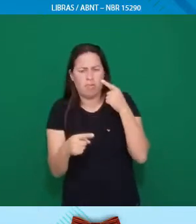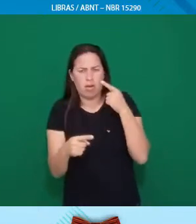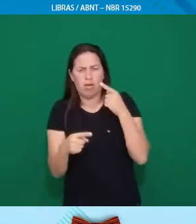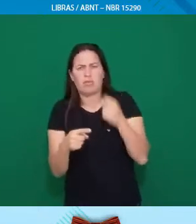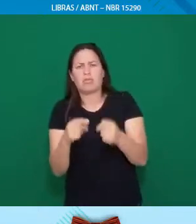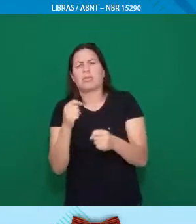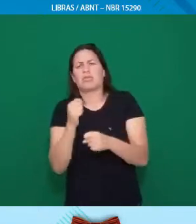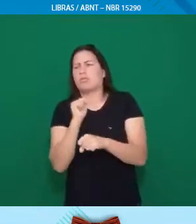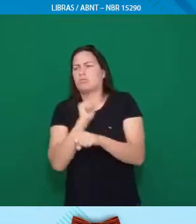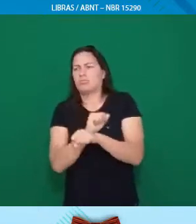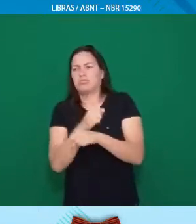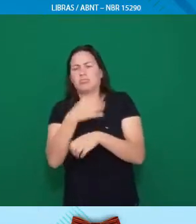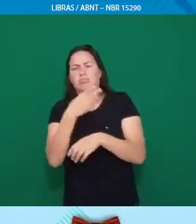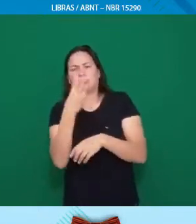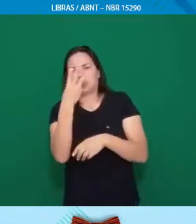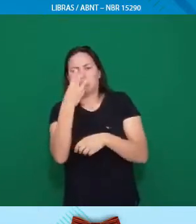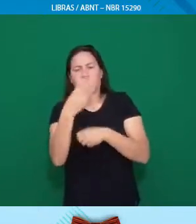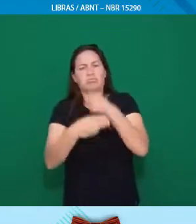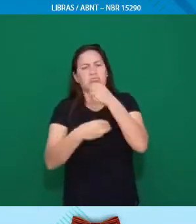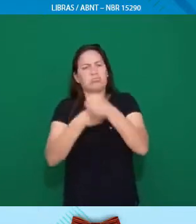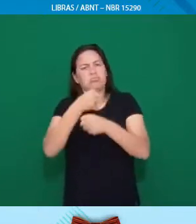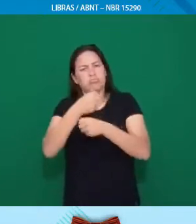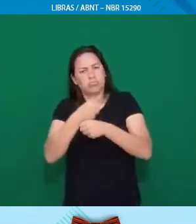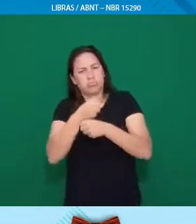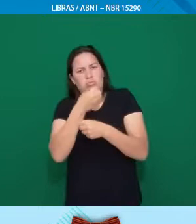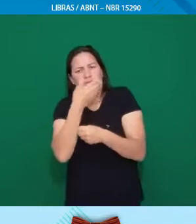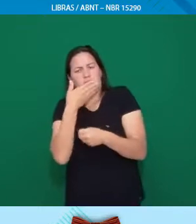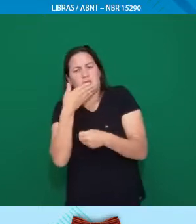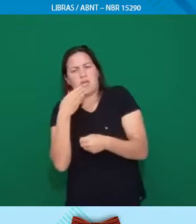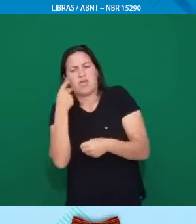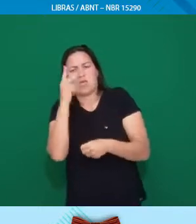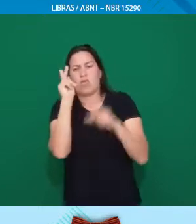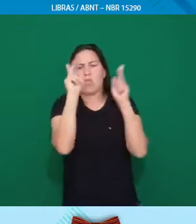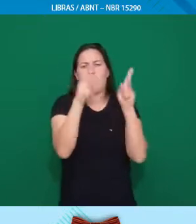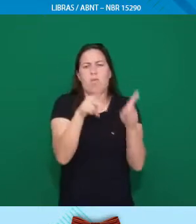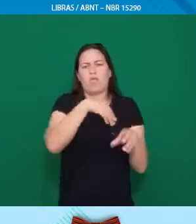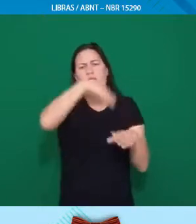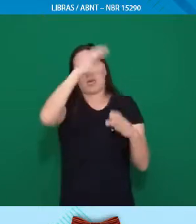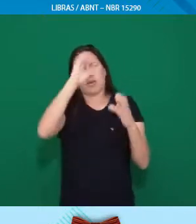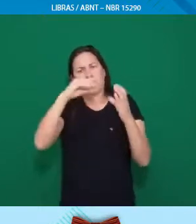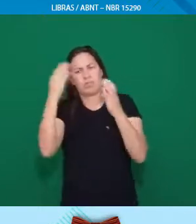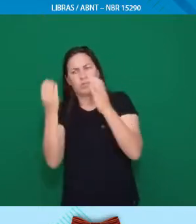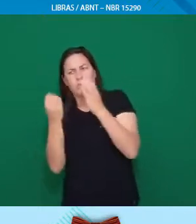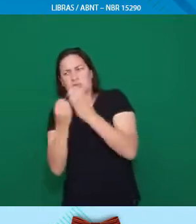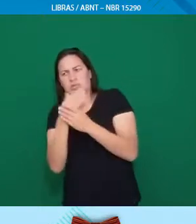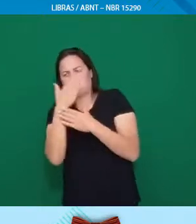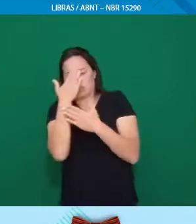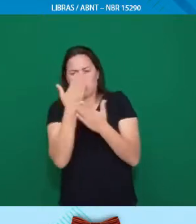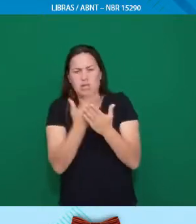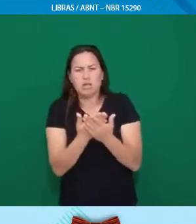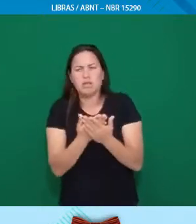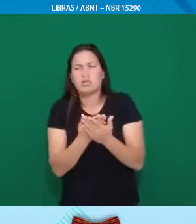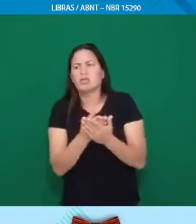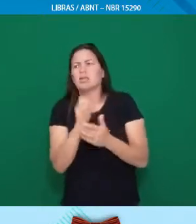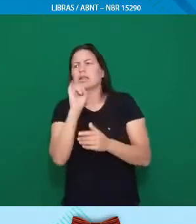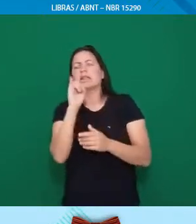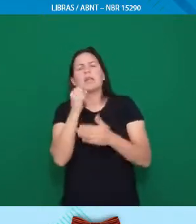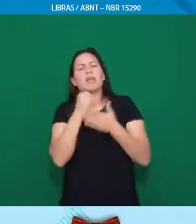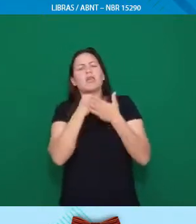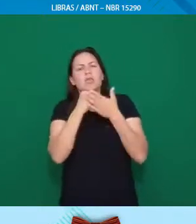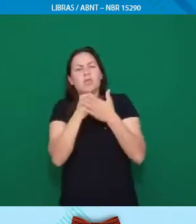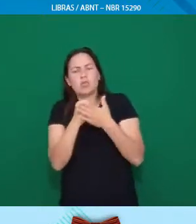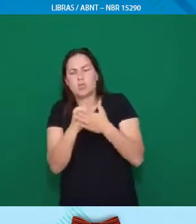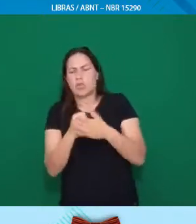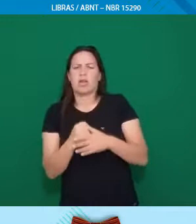para que o trabalho nos próximos três anos atenda cada vez mais o povo camponovense eu acredito que quem se